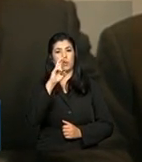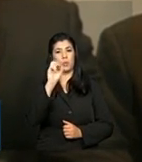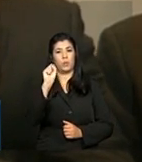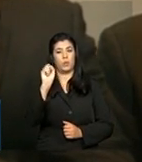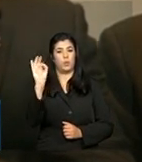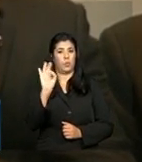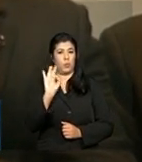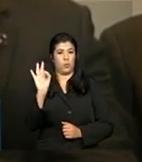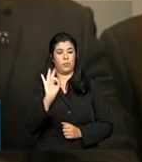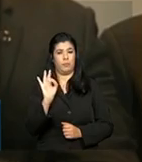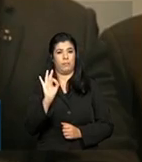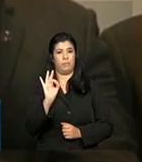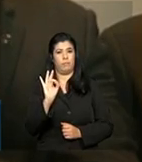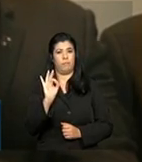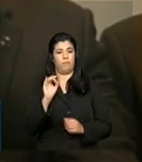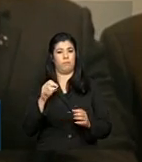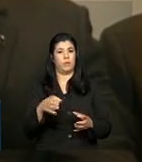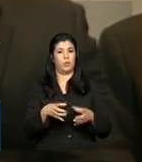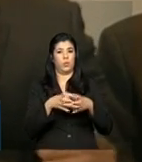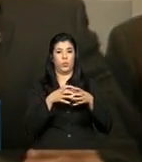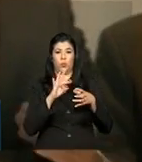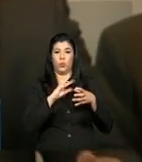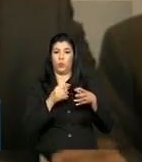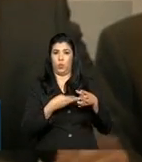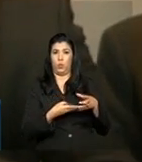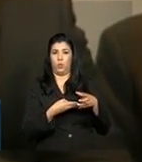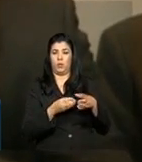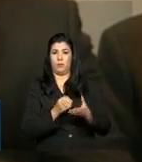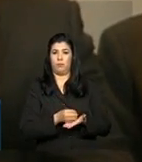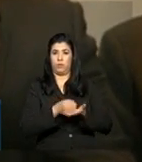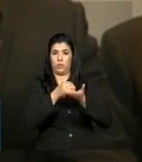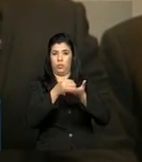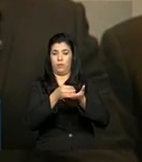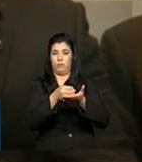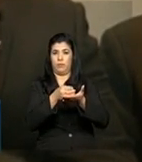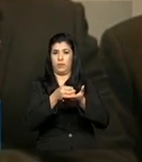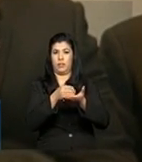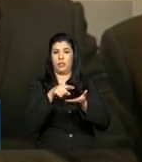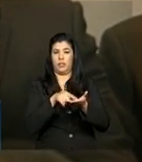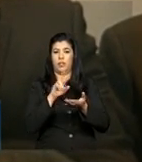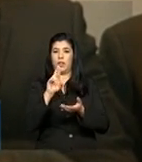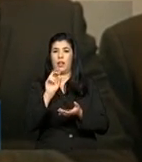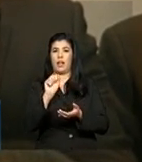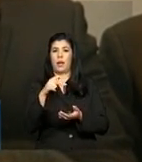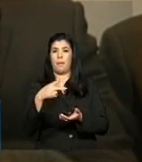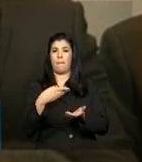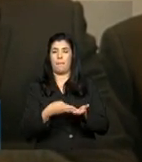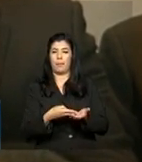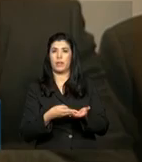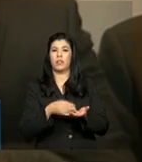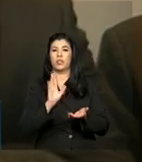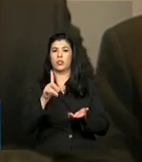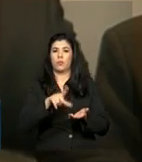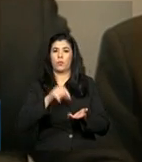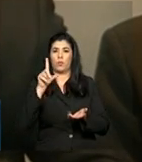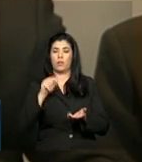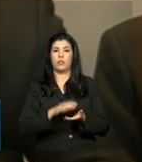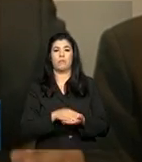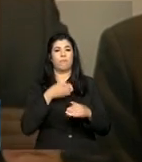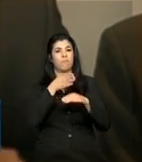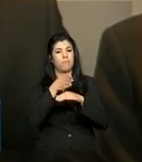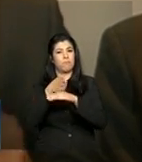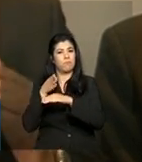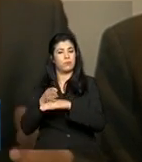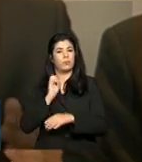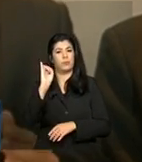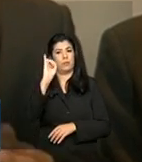58% da RAP ofertada, essa RAP foi leiloada. Tivemos empreendimentos importantes,